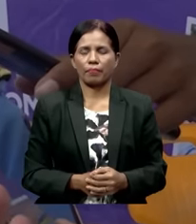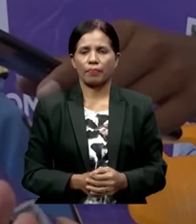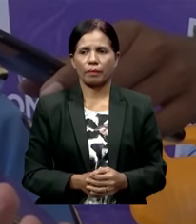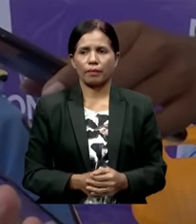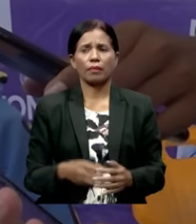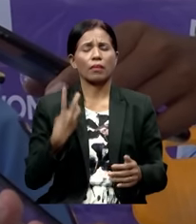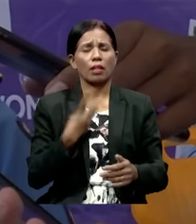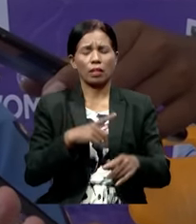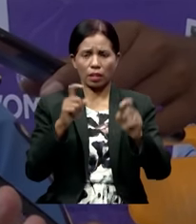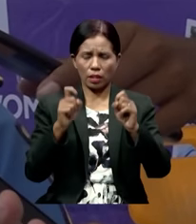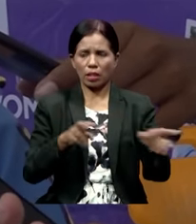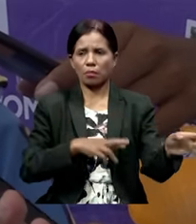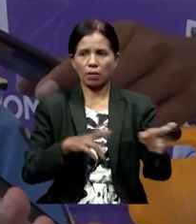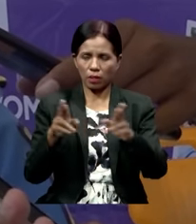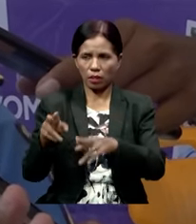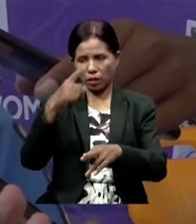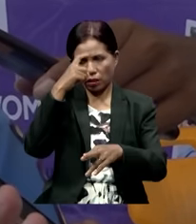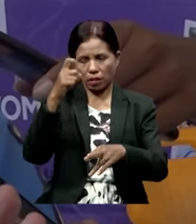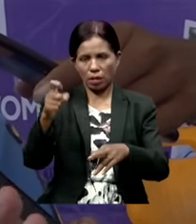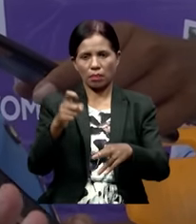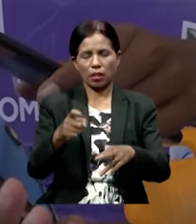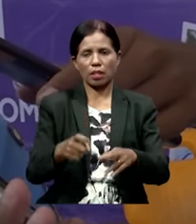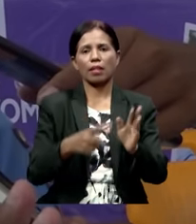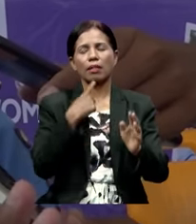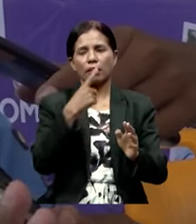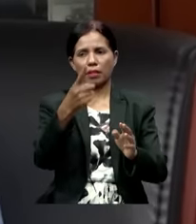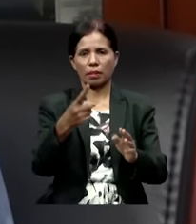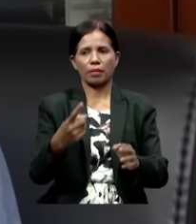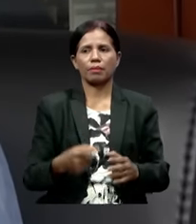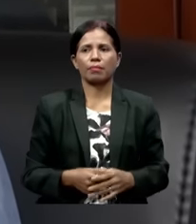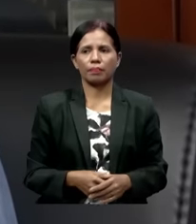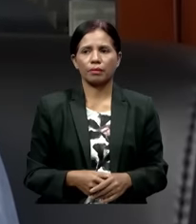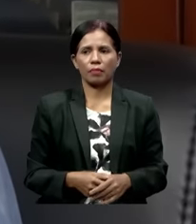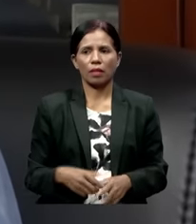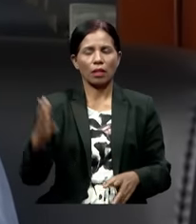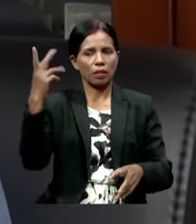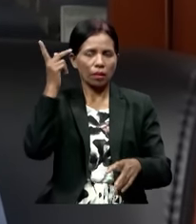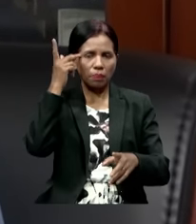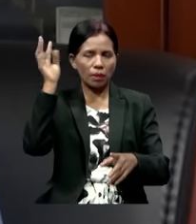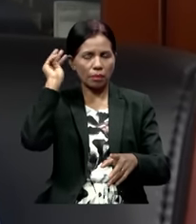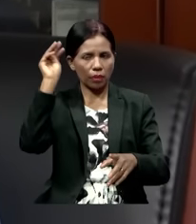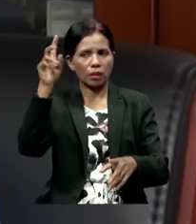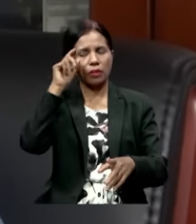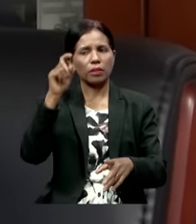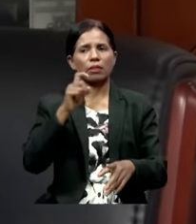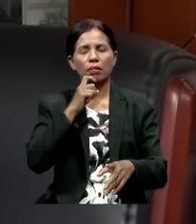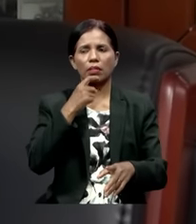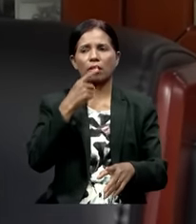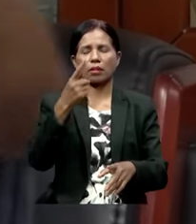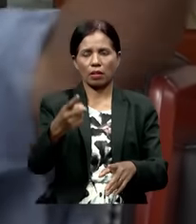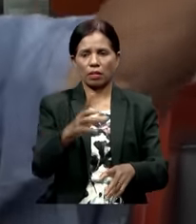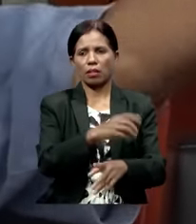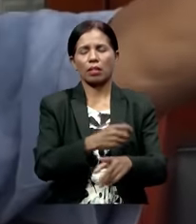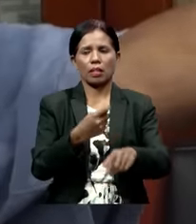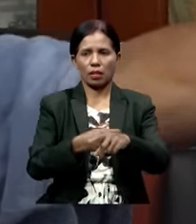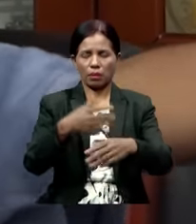Ita tengi pronto. Ita tengi pronto tamane orientasau. Ita tengi pronto. Antes né primeiro-ministro Kaira Lassana Guzmão Hateten, e a